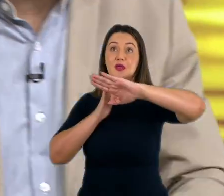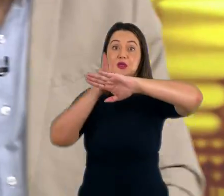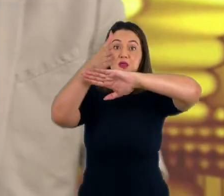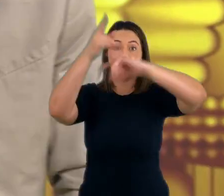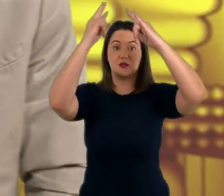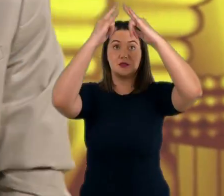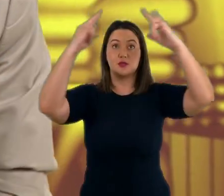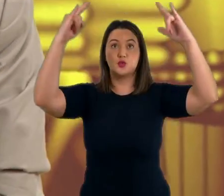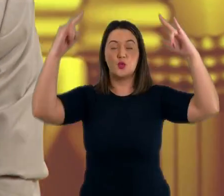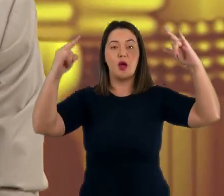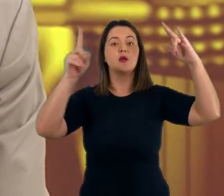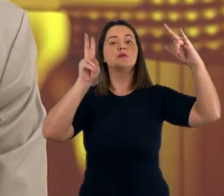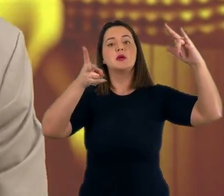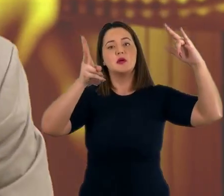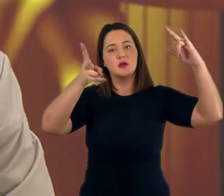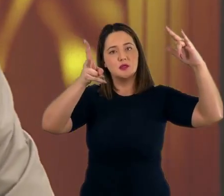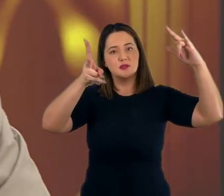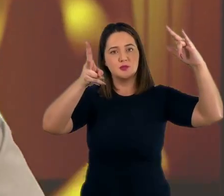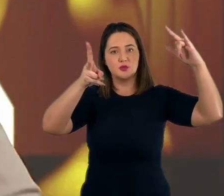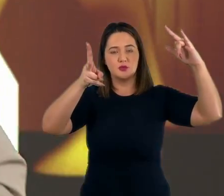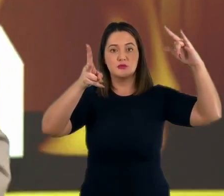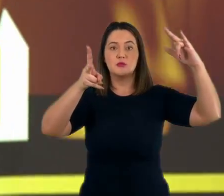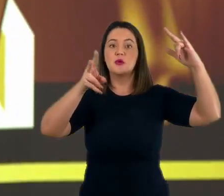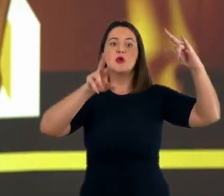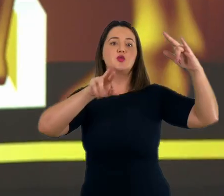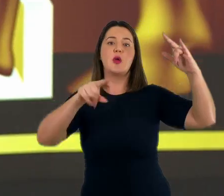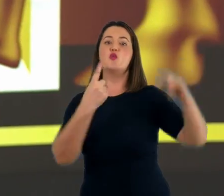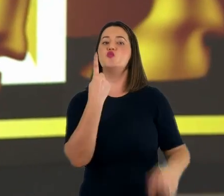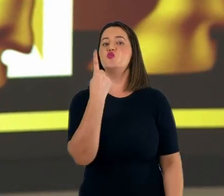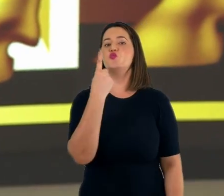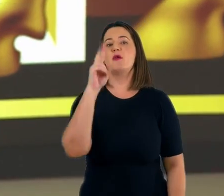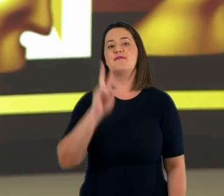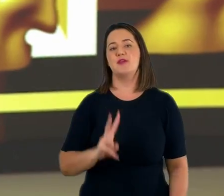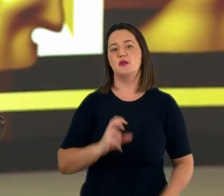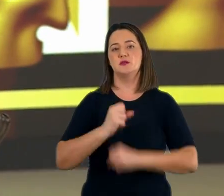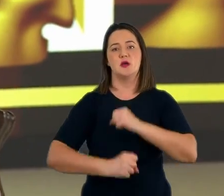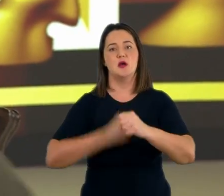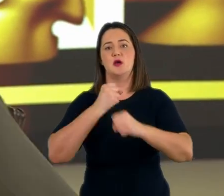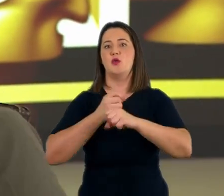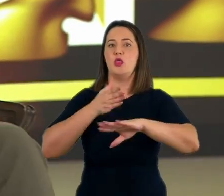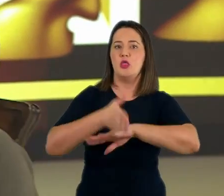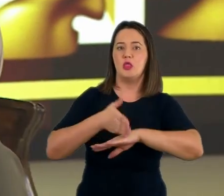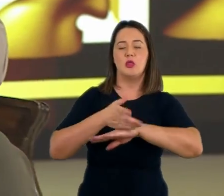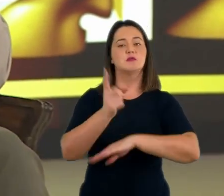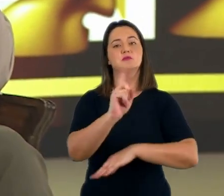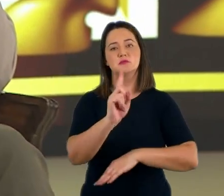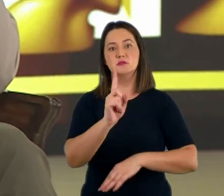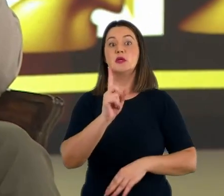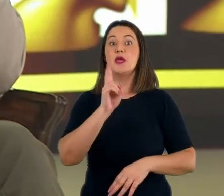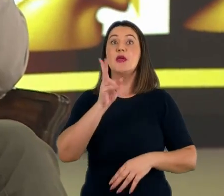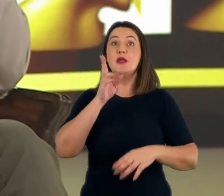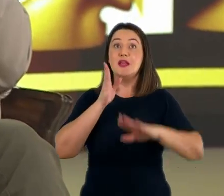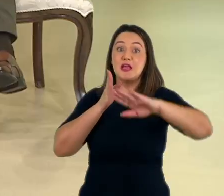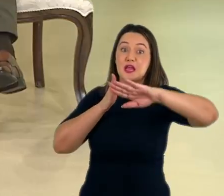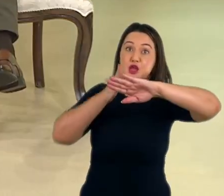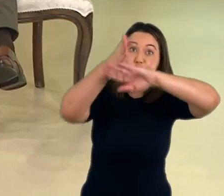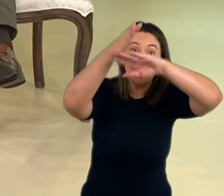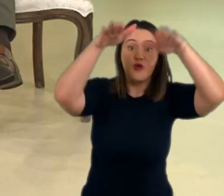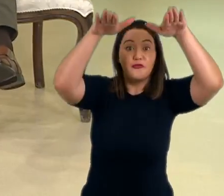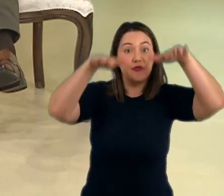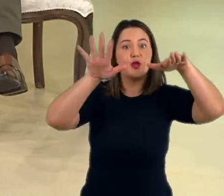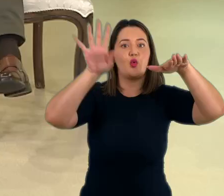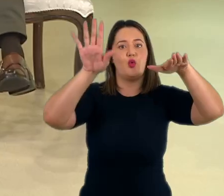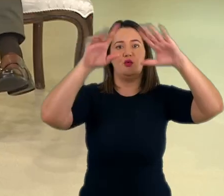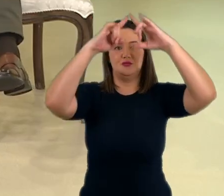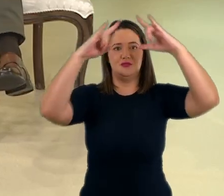sua entrada no santuário celestial foi permanente e não apenas num único dia, uma vez por ano. Aliás, é